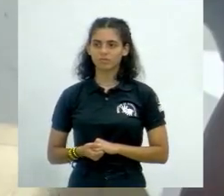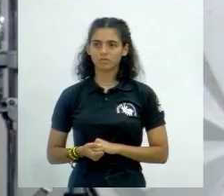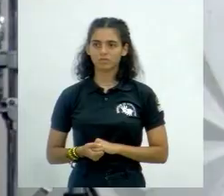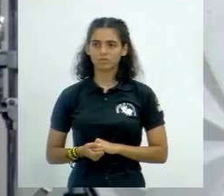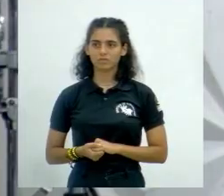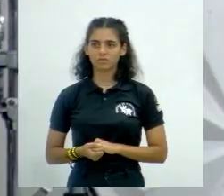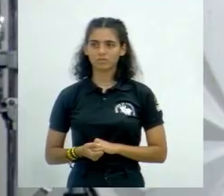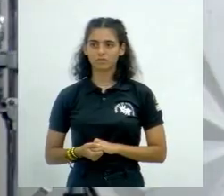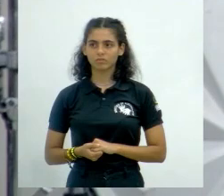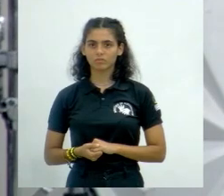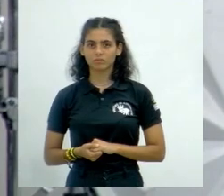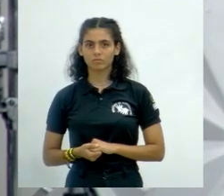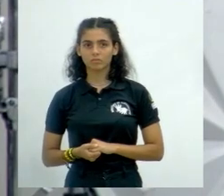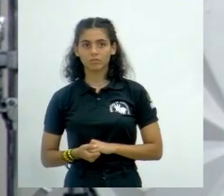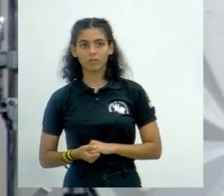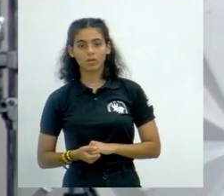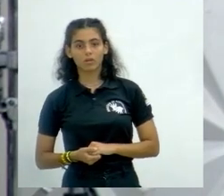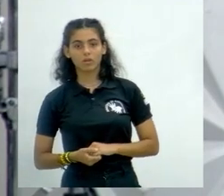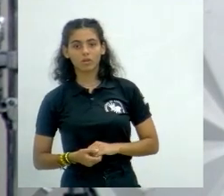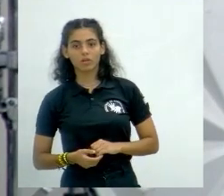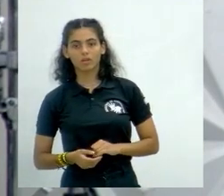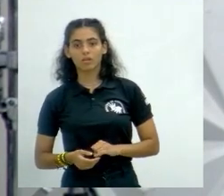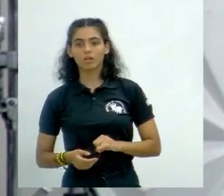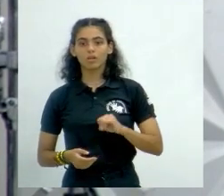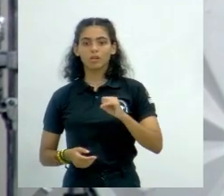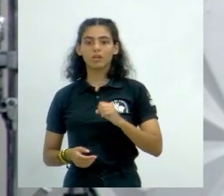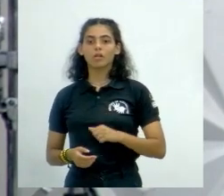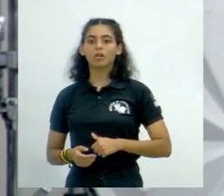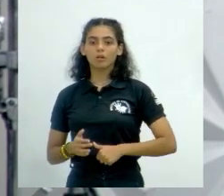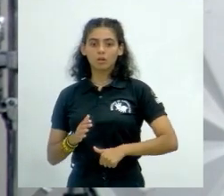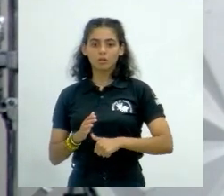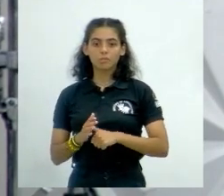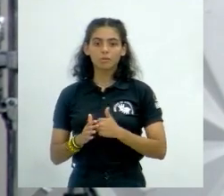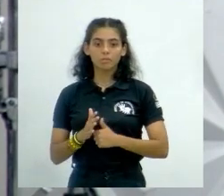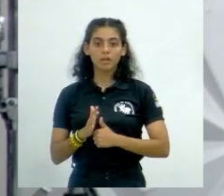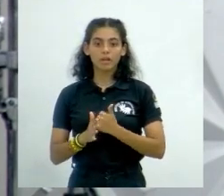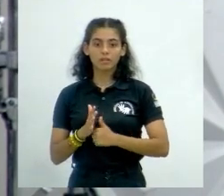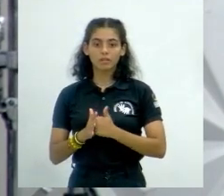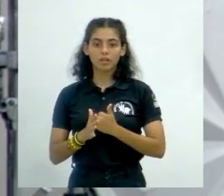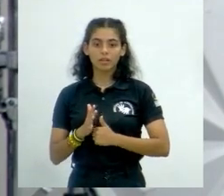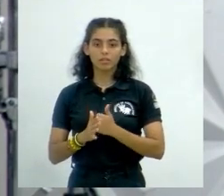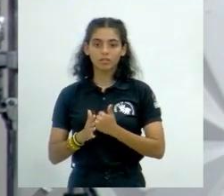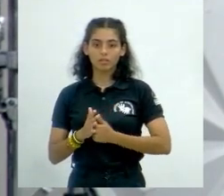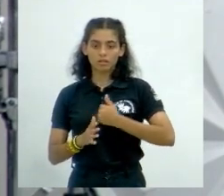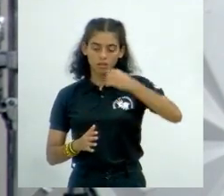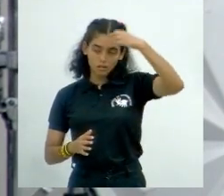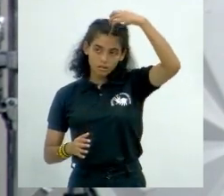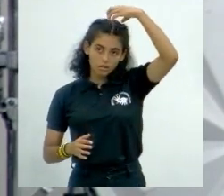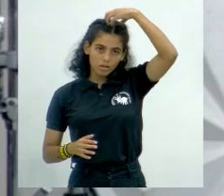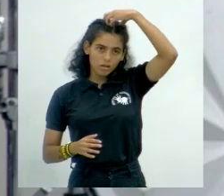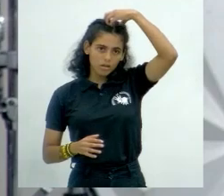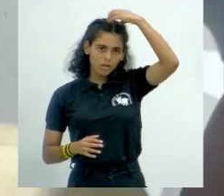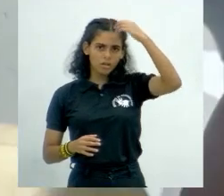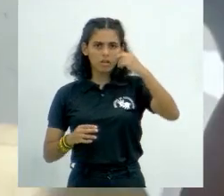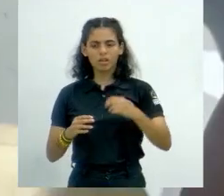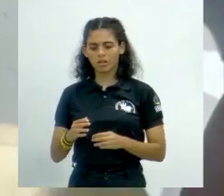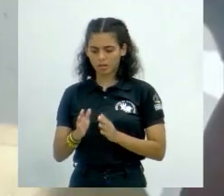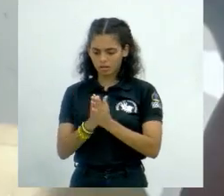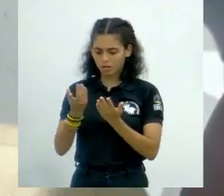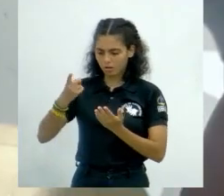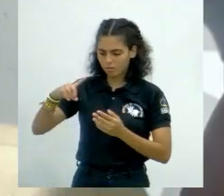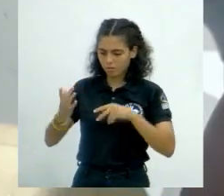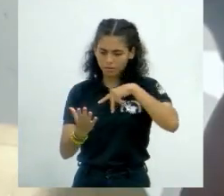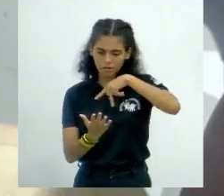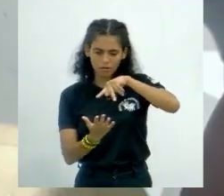isso porque lá em 1 livro dos Reis, nós vemos Salomão pedindo sabedoria a Deus, recebendo sabedoria de Deus e